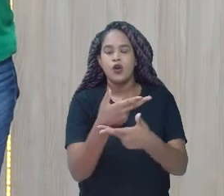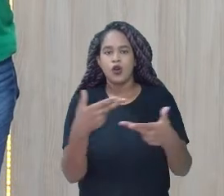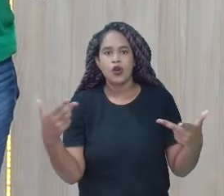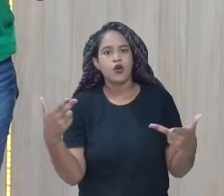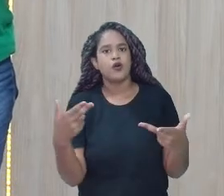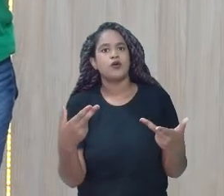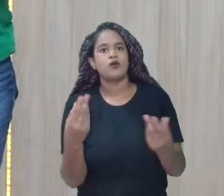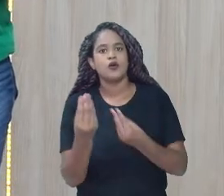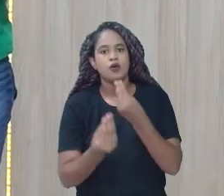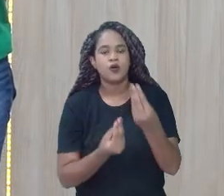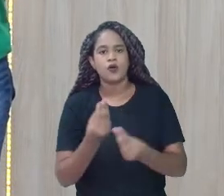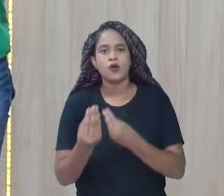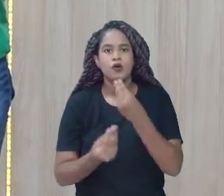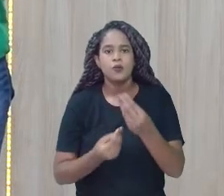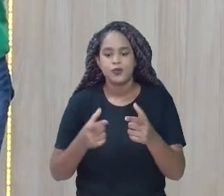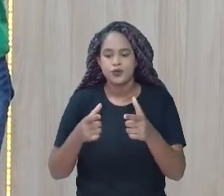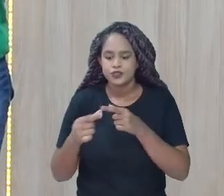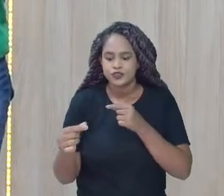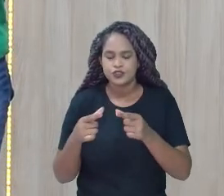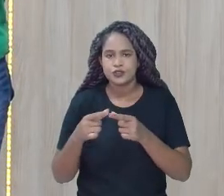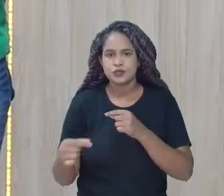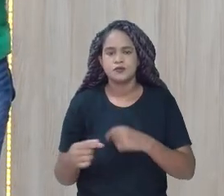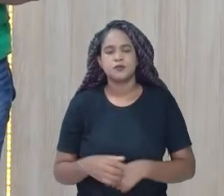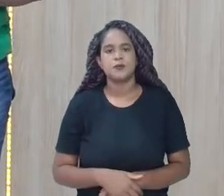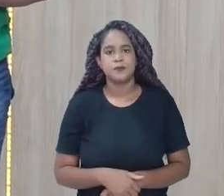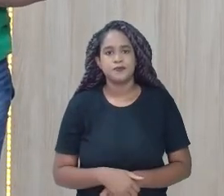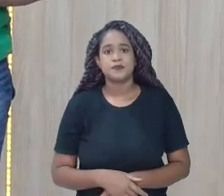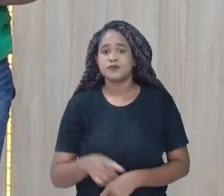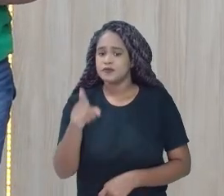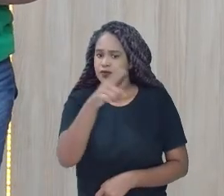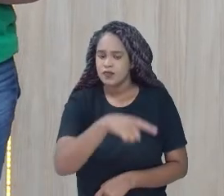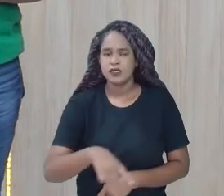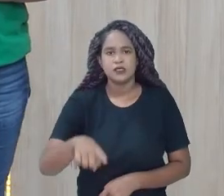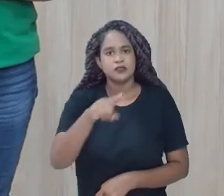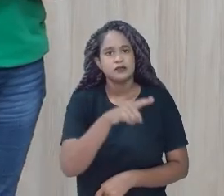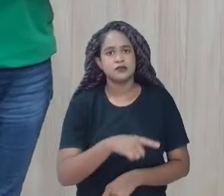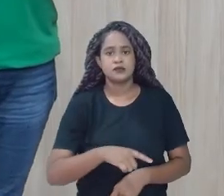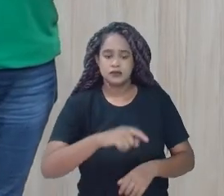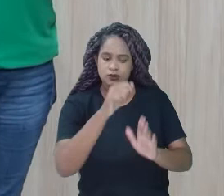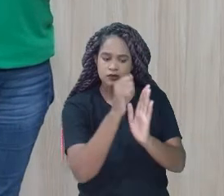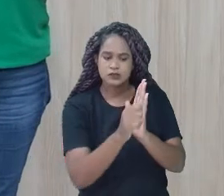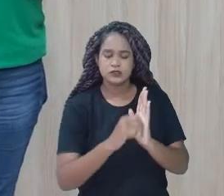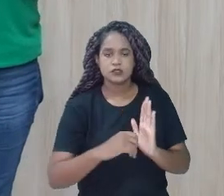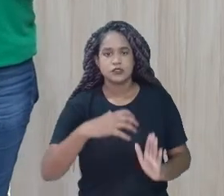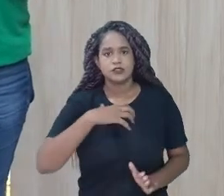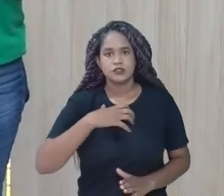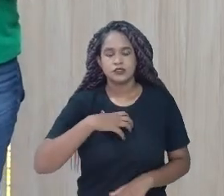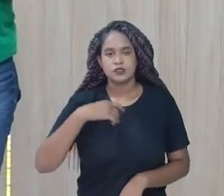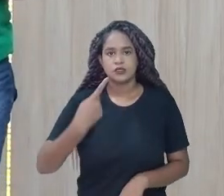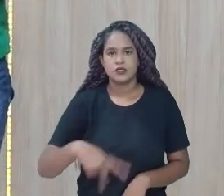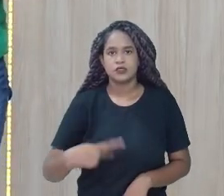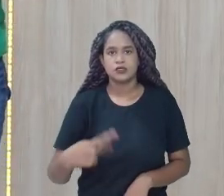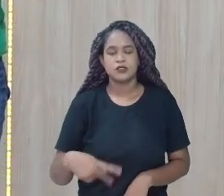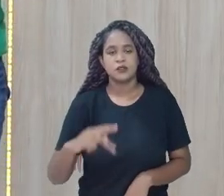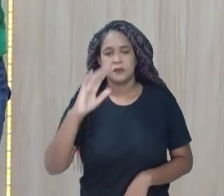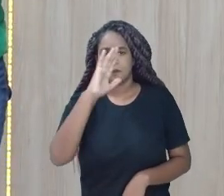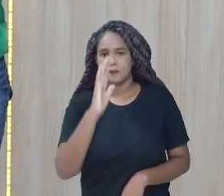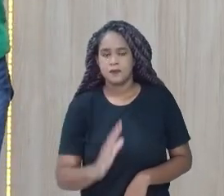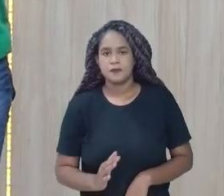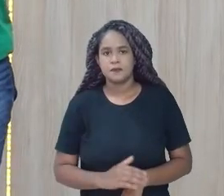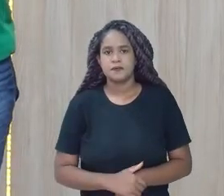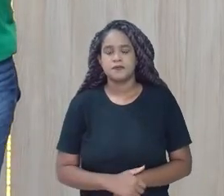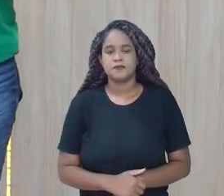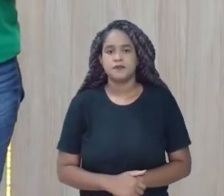no Japão, não é? E aí vocês podem escrever da forma que é escrito aqui no Brasil e trabalhar esses elementos,